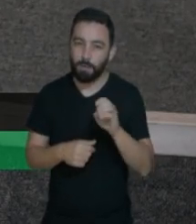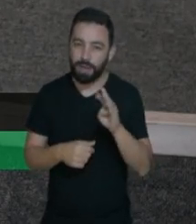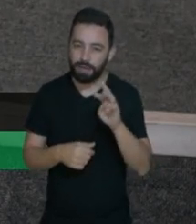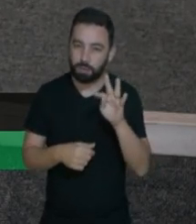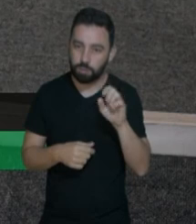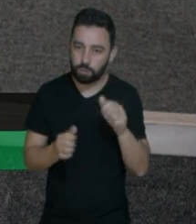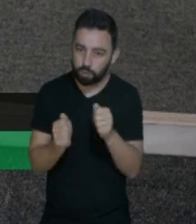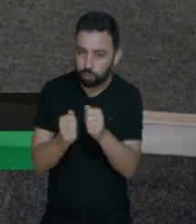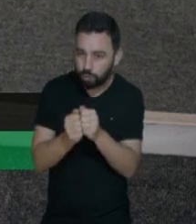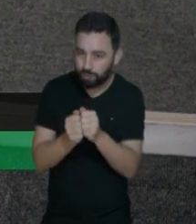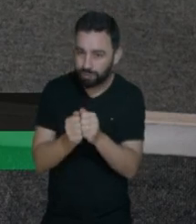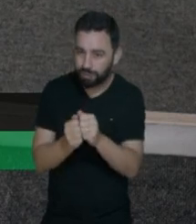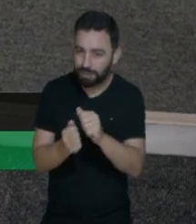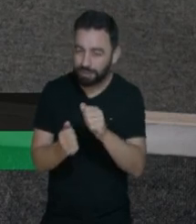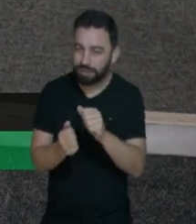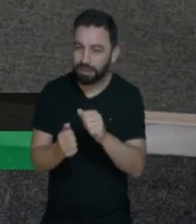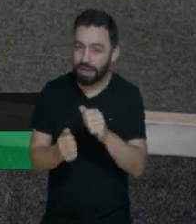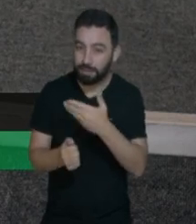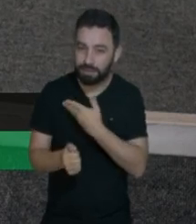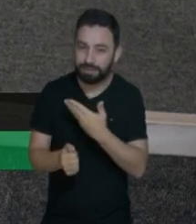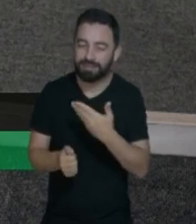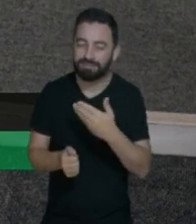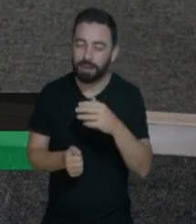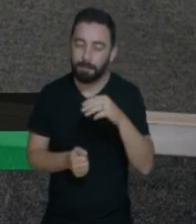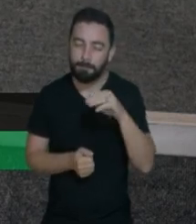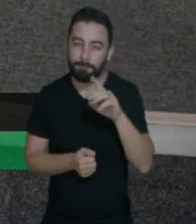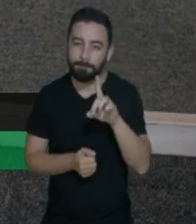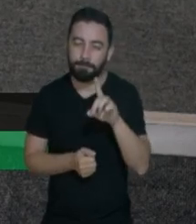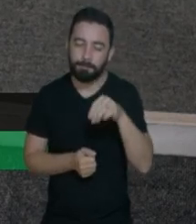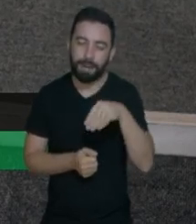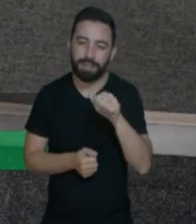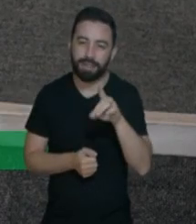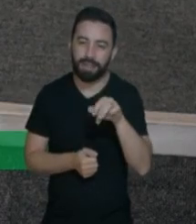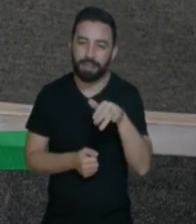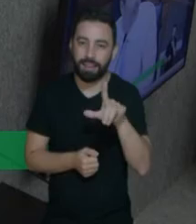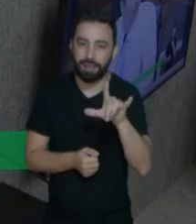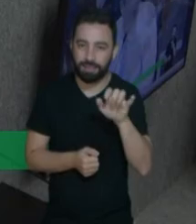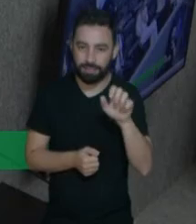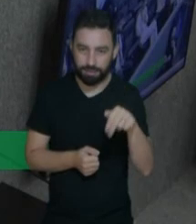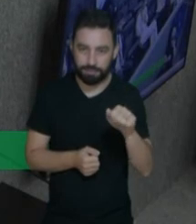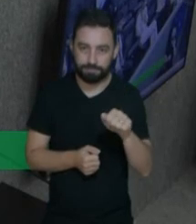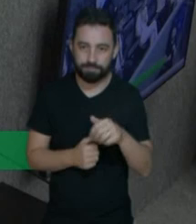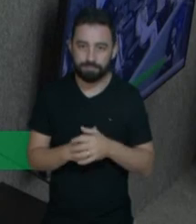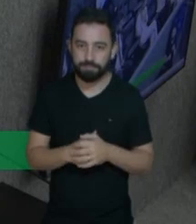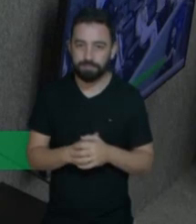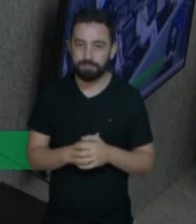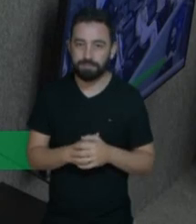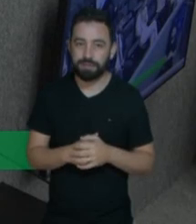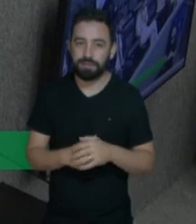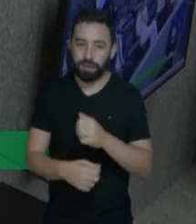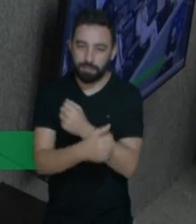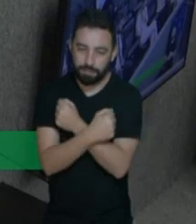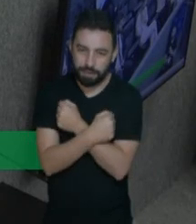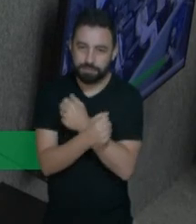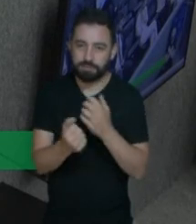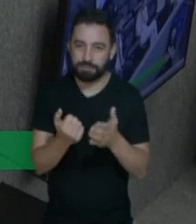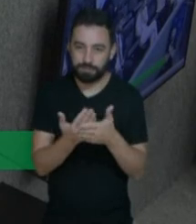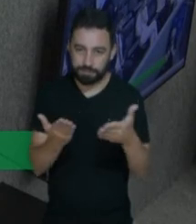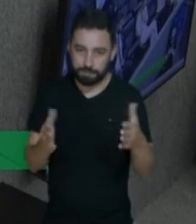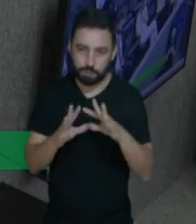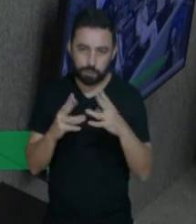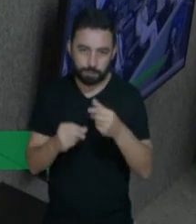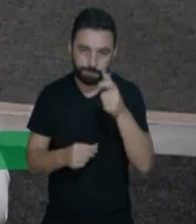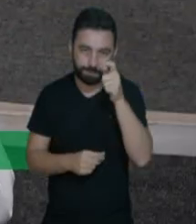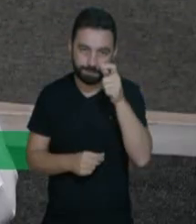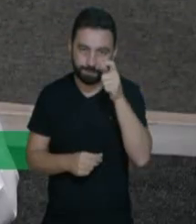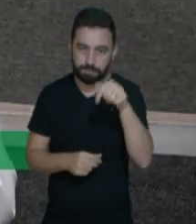da Dona Madalena uma amiga de Navegantes uma mulher guerreira batalhadora e o nosso querido amigo Luizinho um abraço fraterno aí a todos que nos